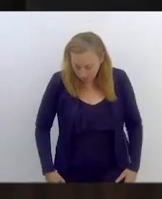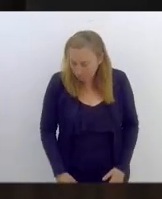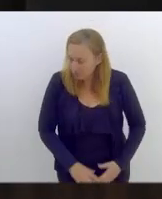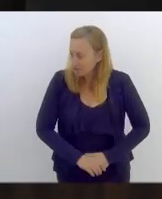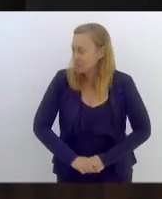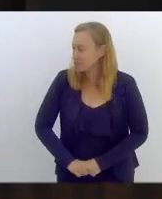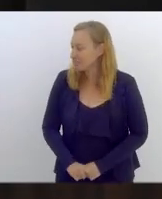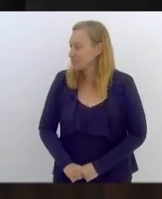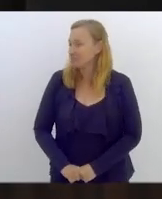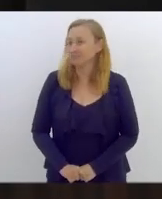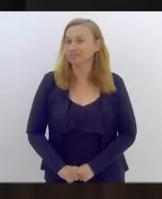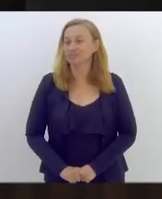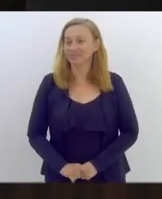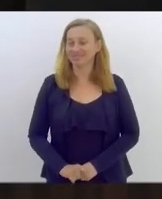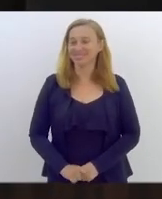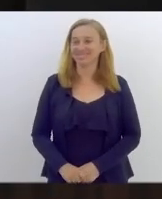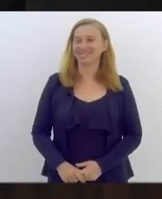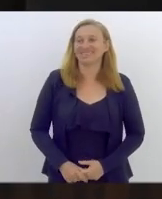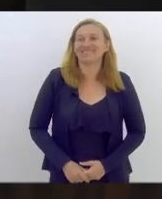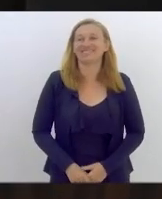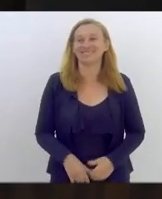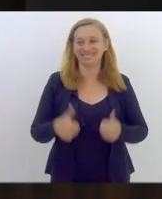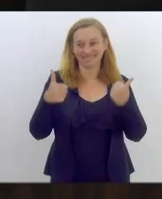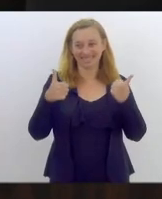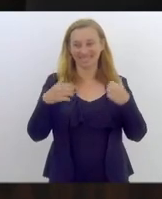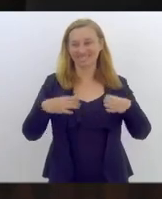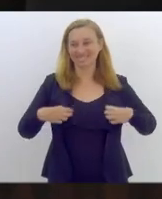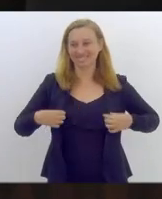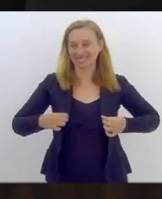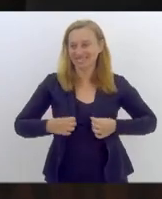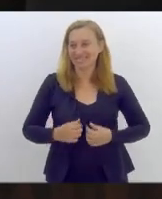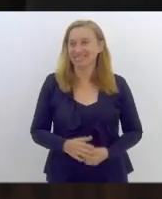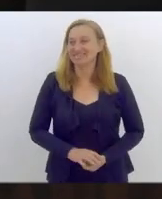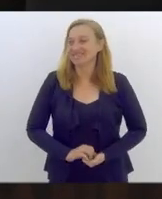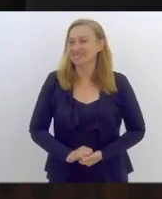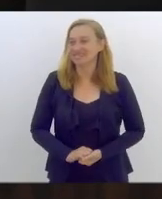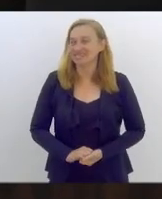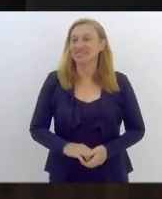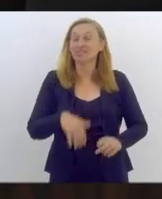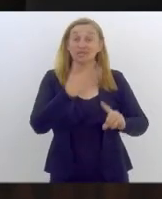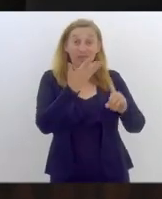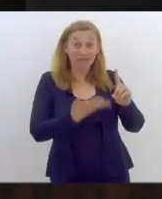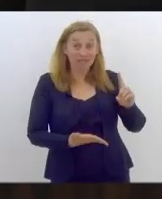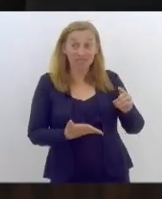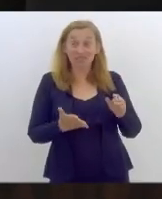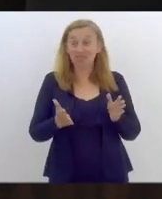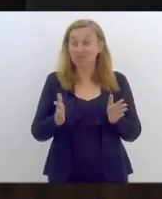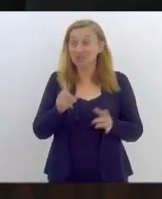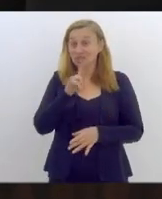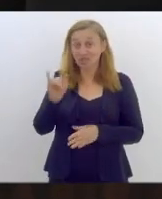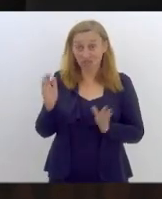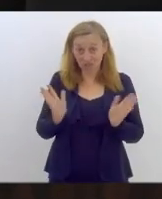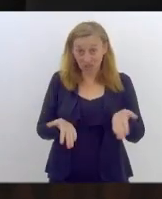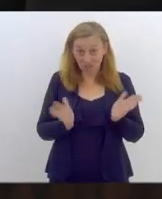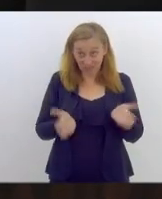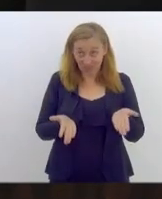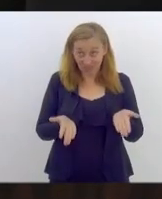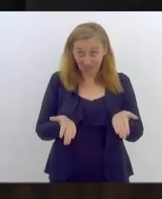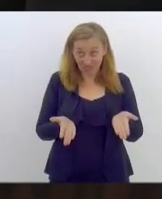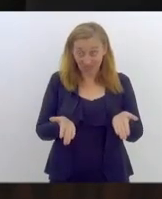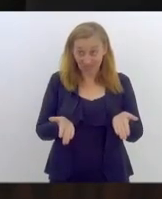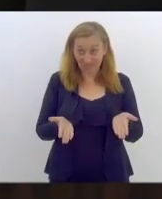e reiterar o nosso respeito e admiração aos homenageados e homenageadas no dia de hoje,